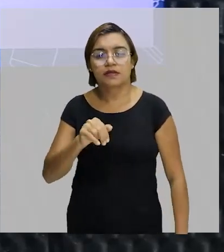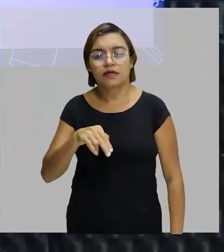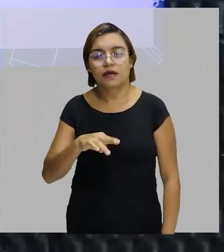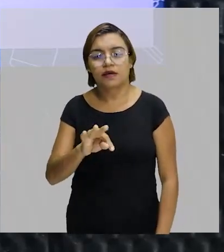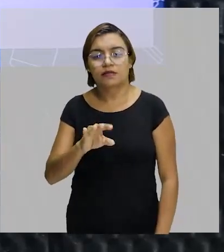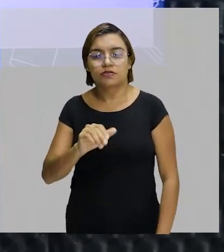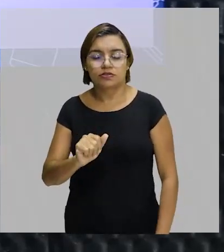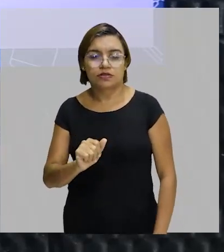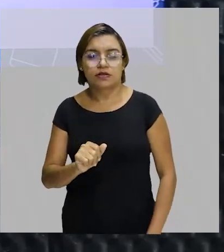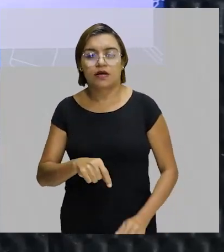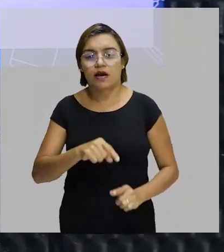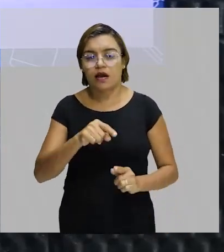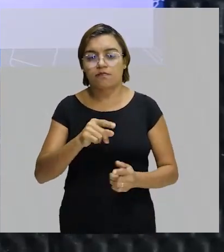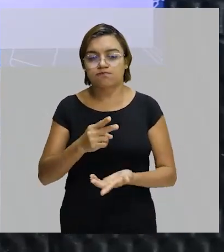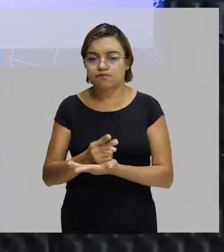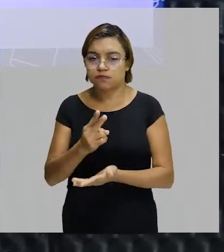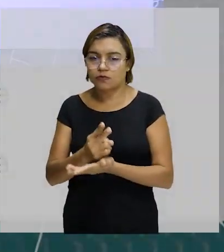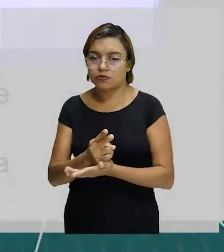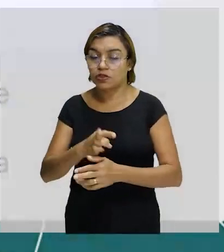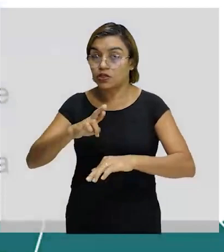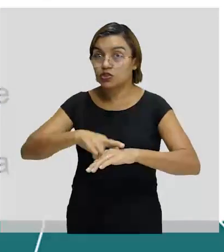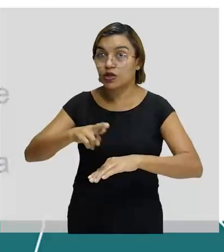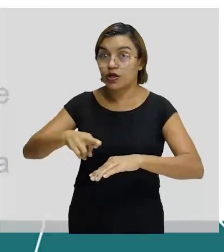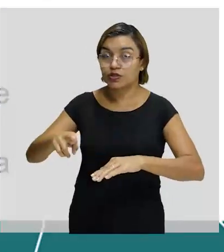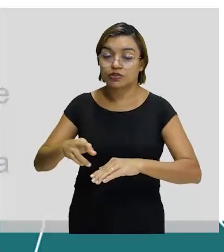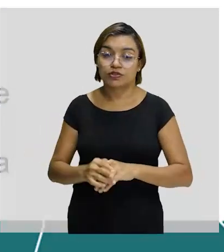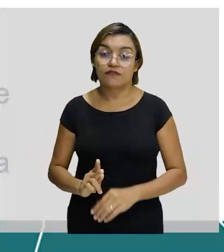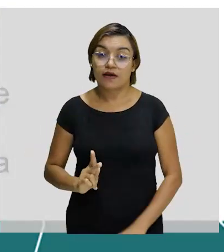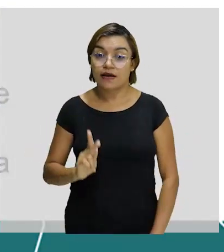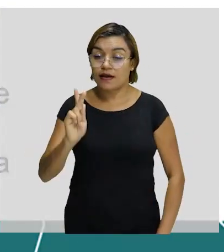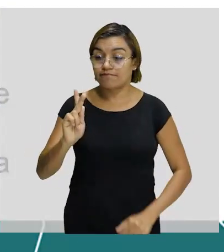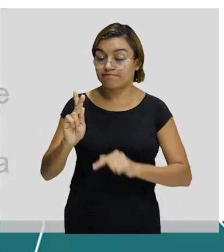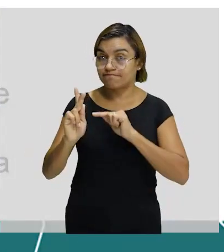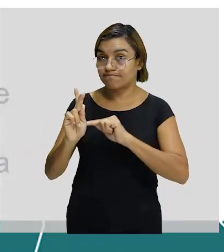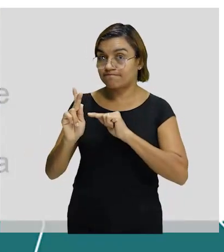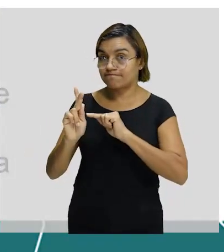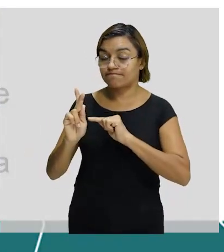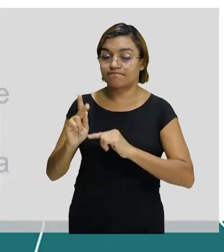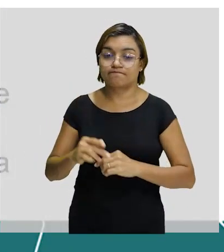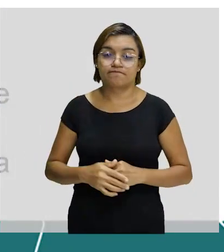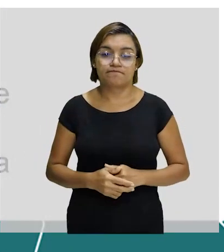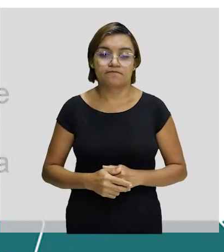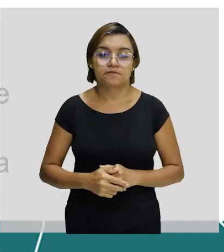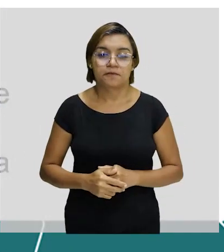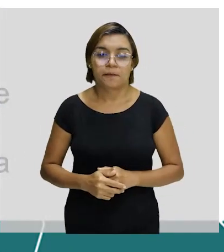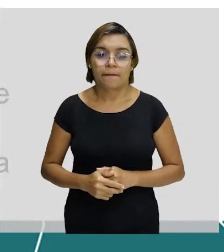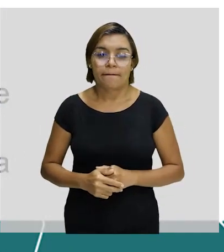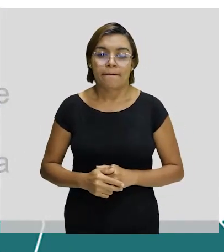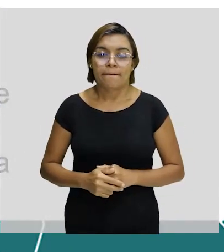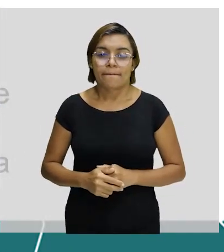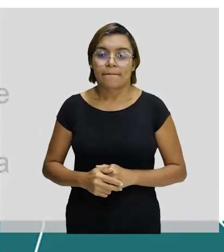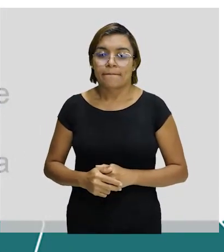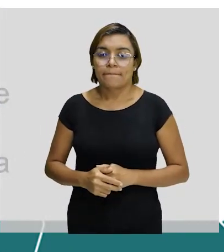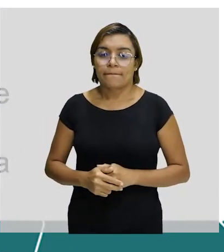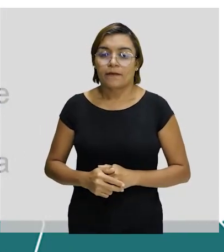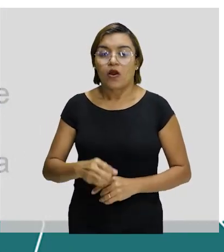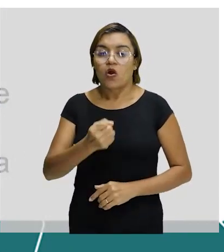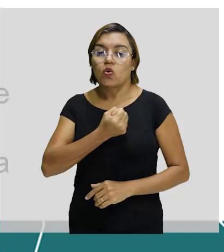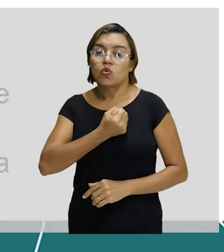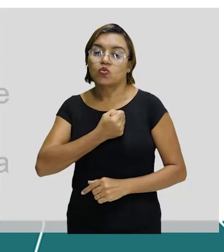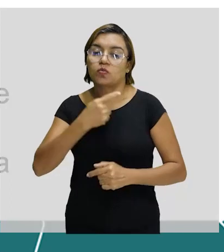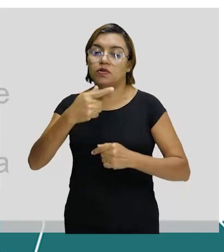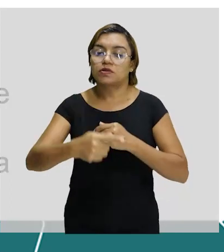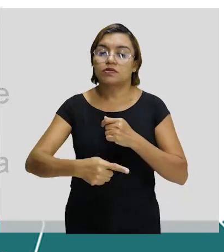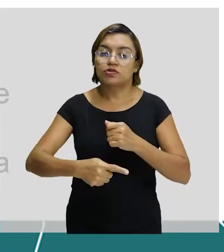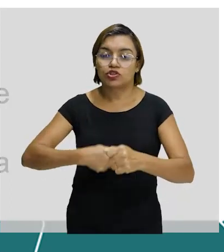a constante radioativa, o K. A constante radioativa avalia o número de átomos em relação a